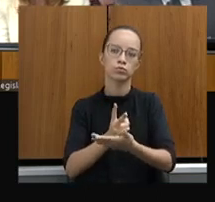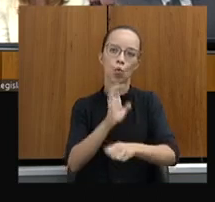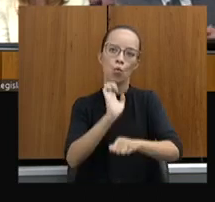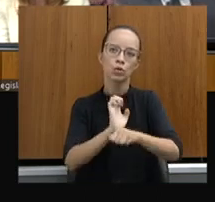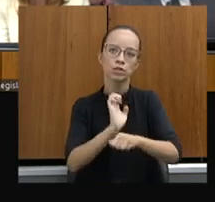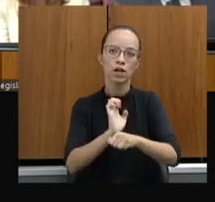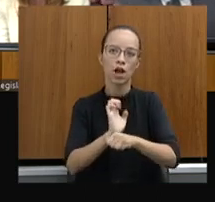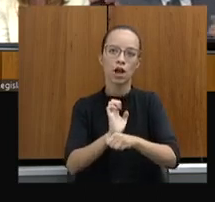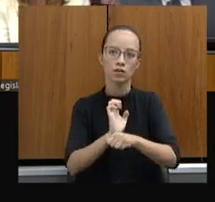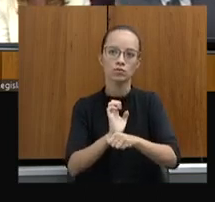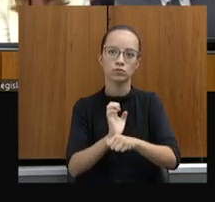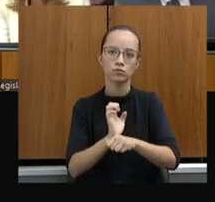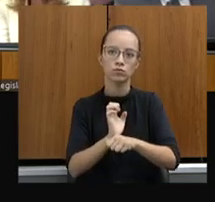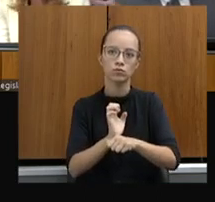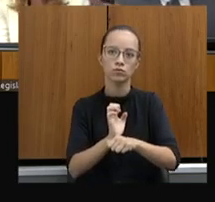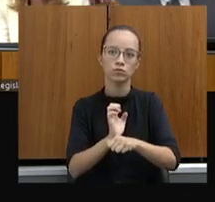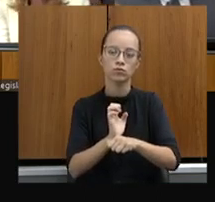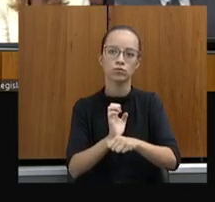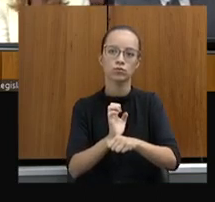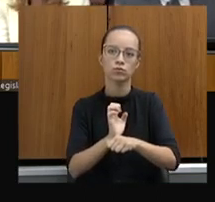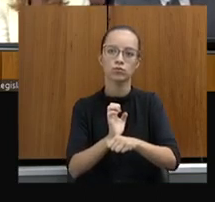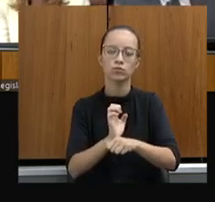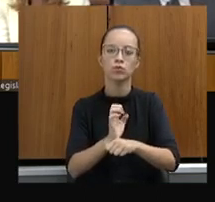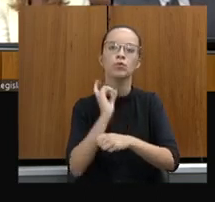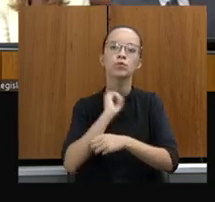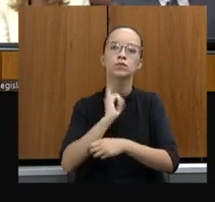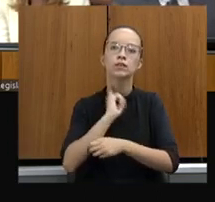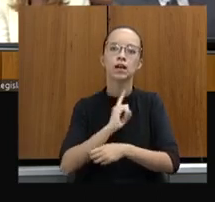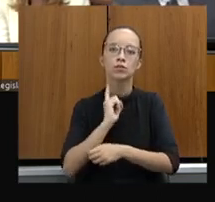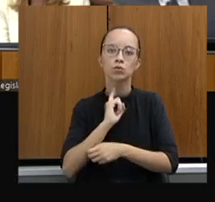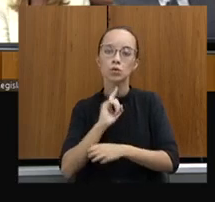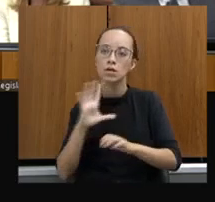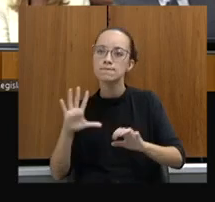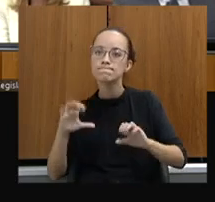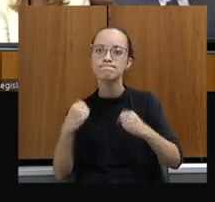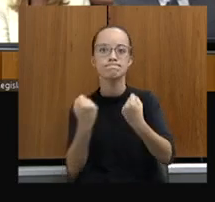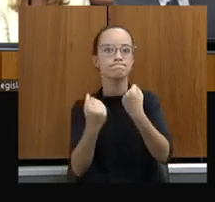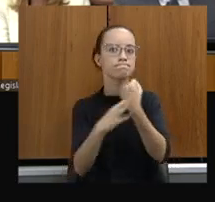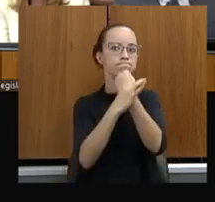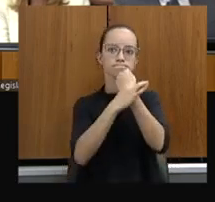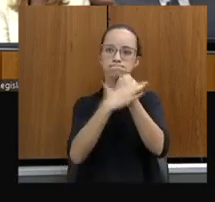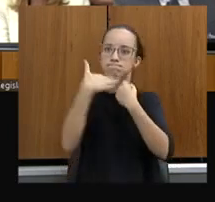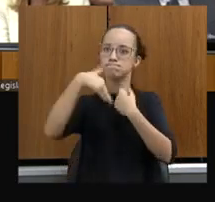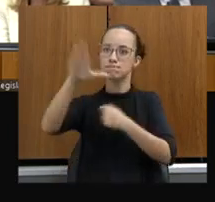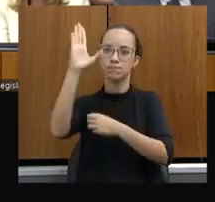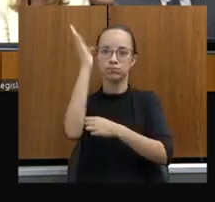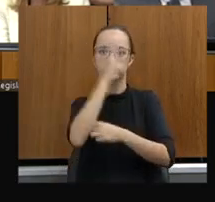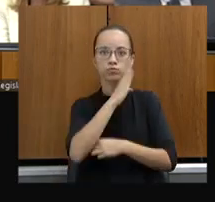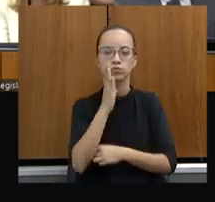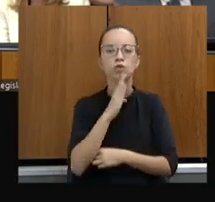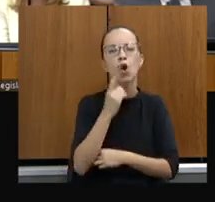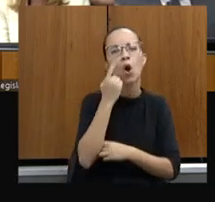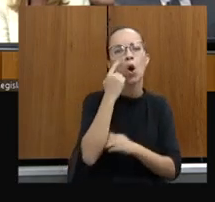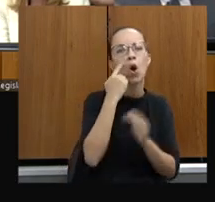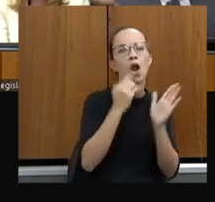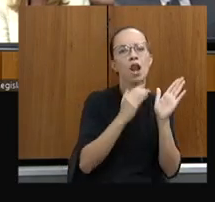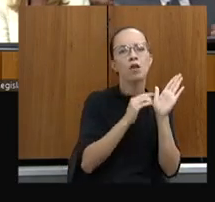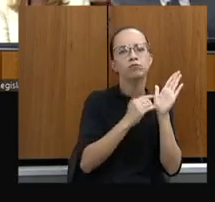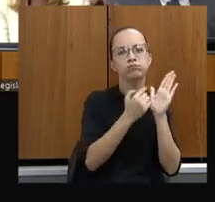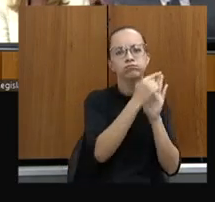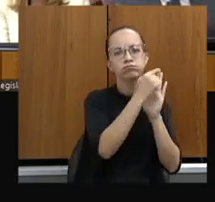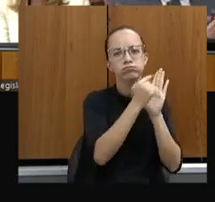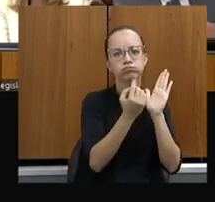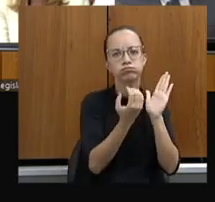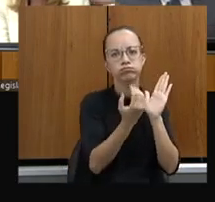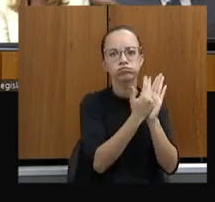de acordo com o ministério de justiça e Segurança Pública o estado mais seguro do Brasil aqui um gráfico sobre a taxa de crimes violentos que ela vem